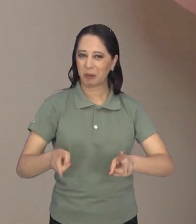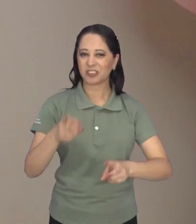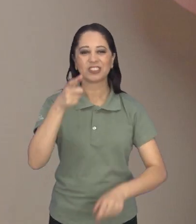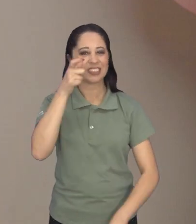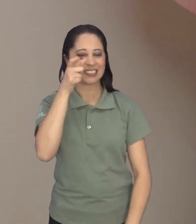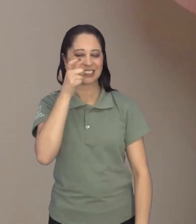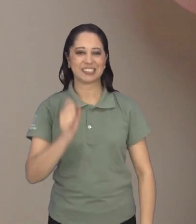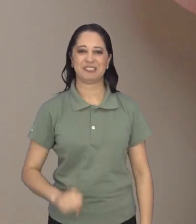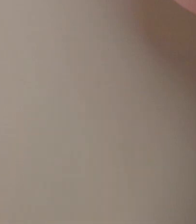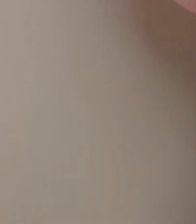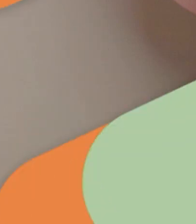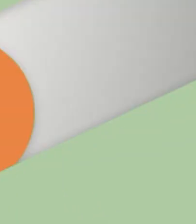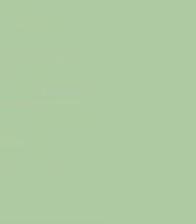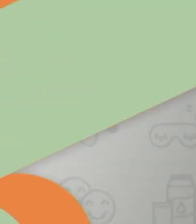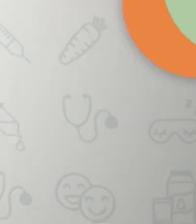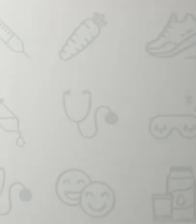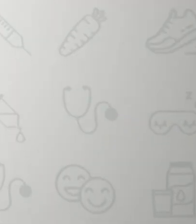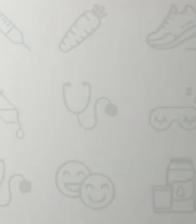aí com a gente.